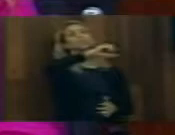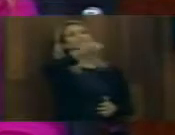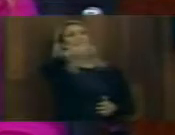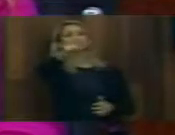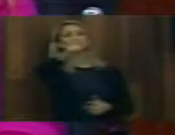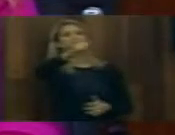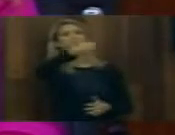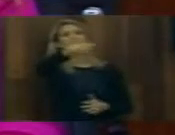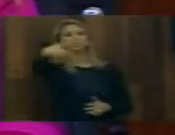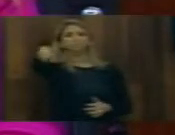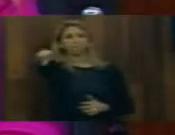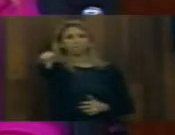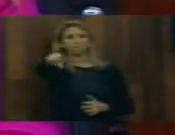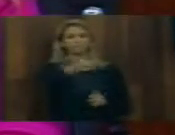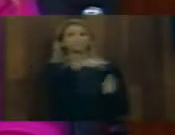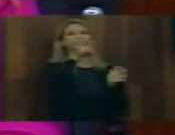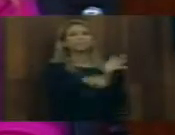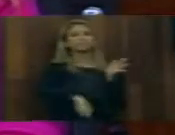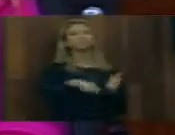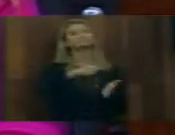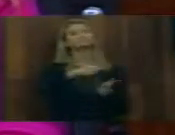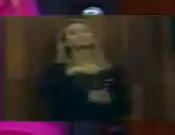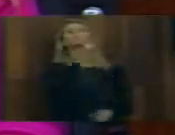218/2019. Veto